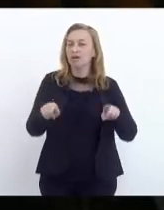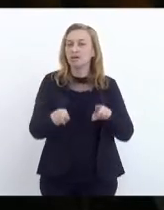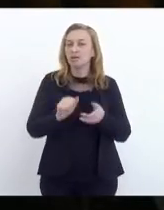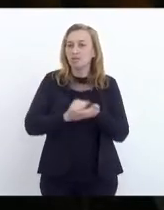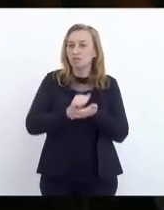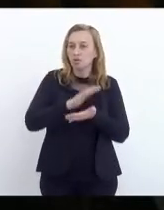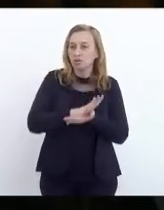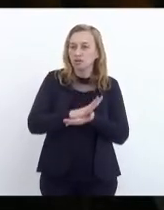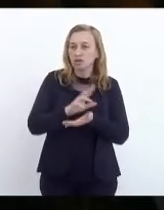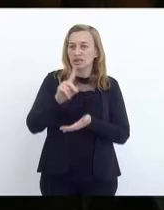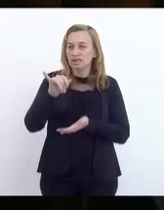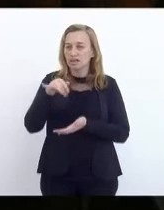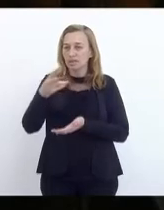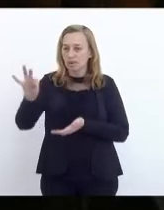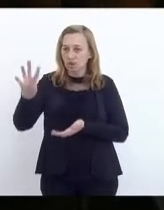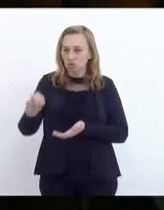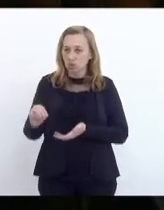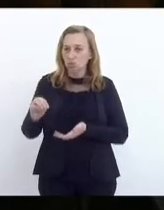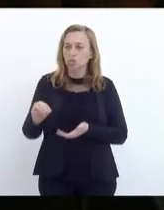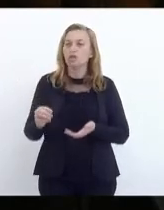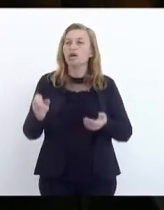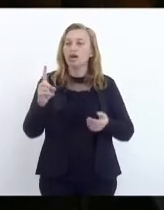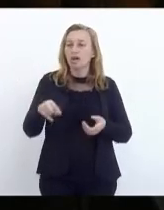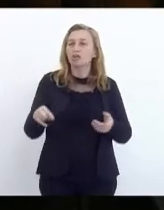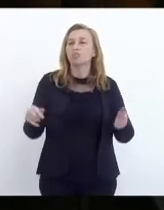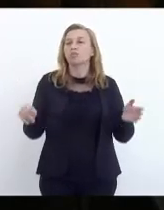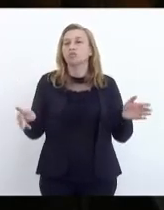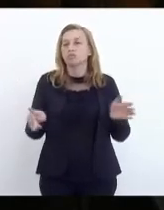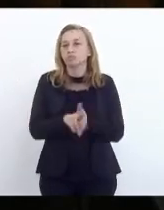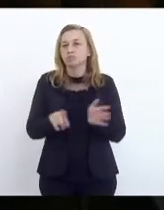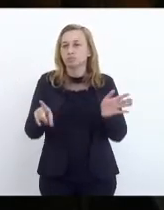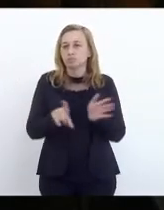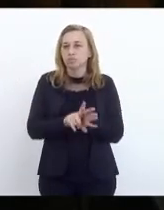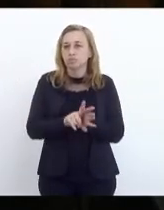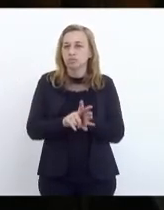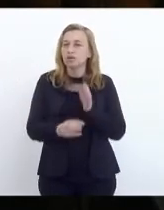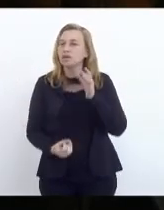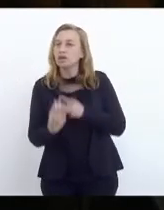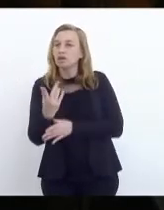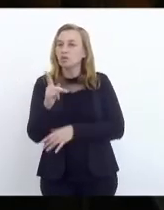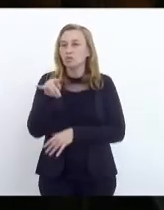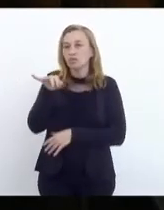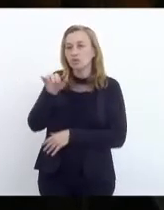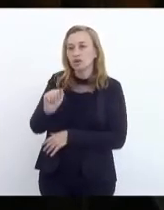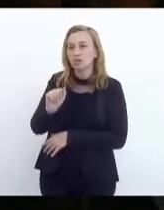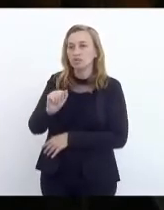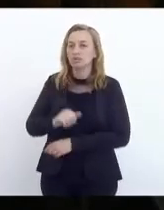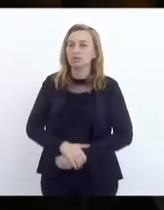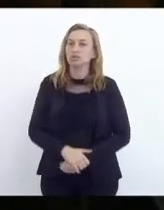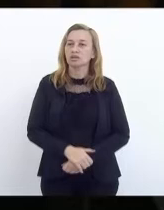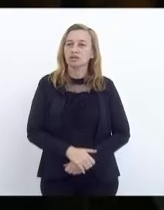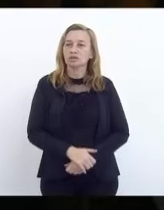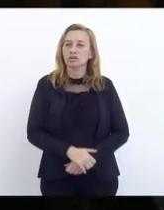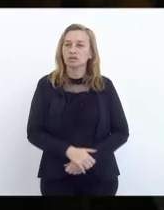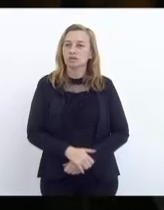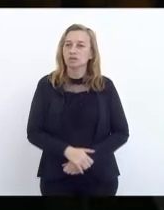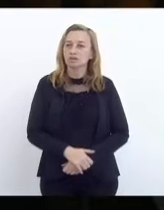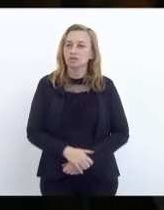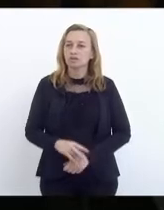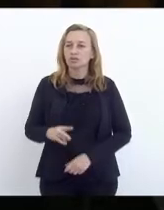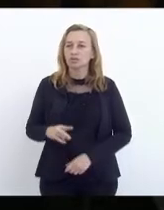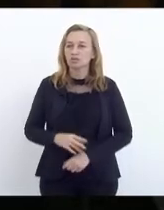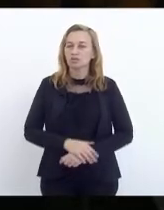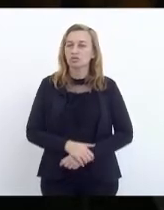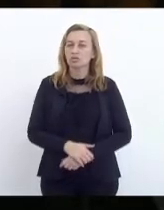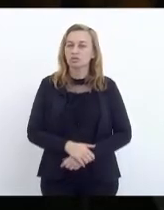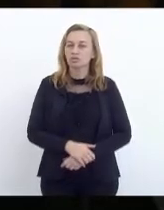licenciamento. Então, é um projeto de lei que cria um programa de um forte